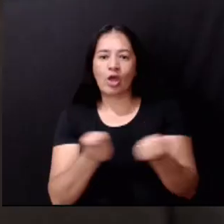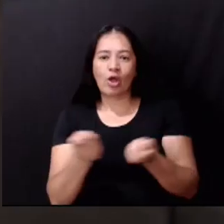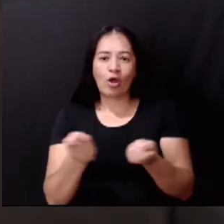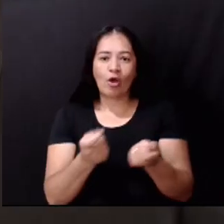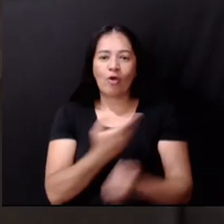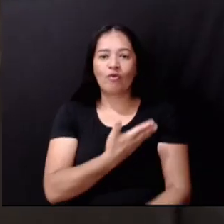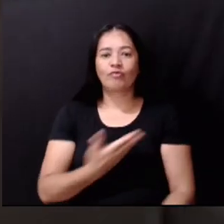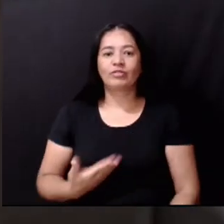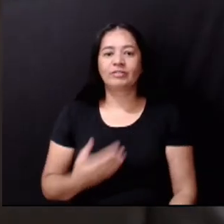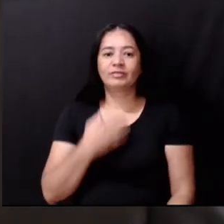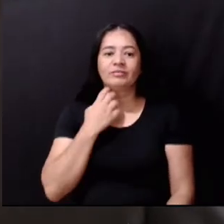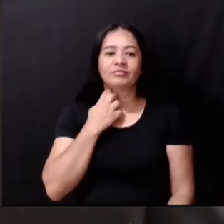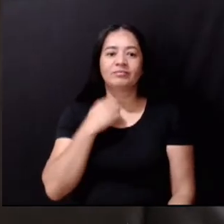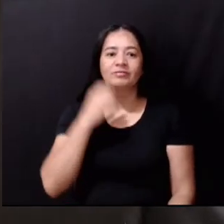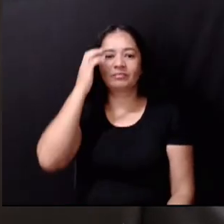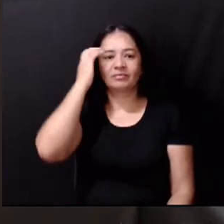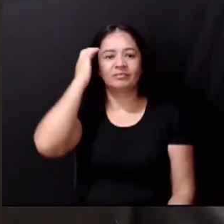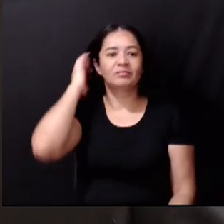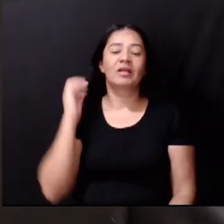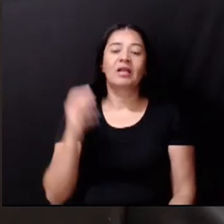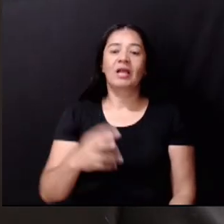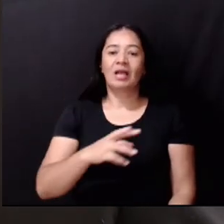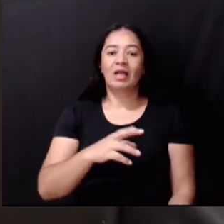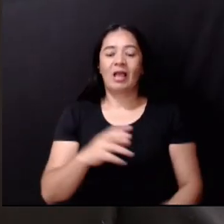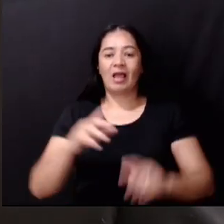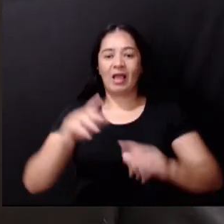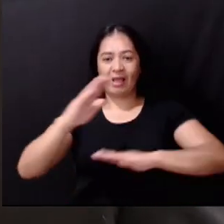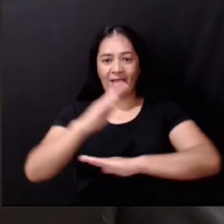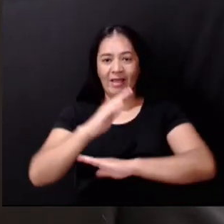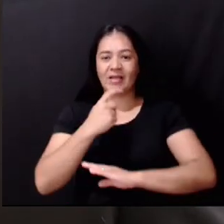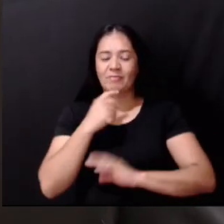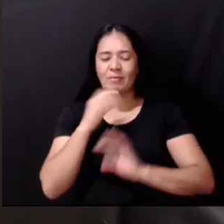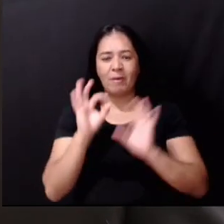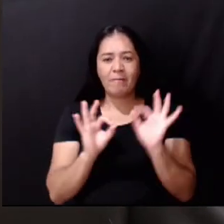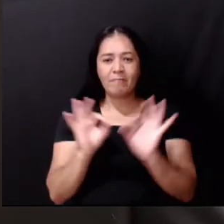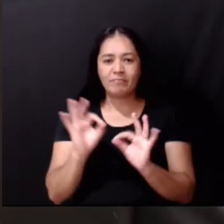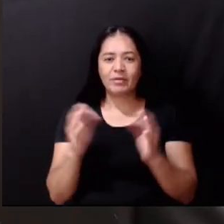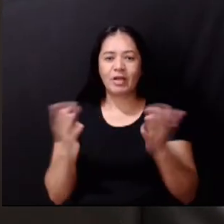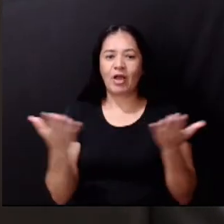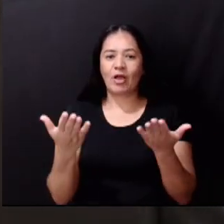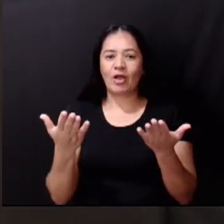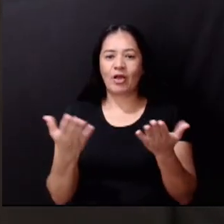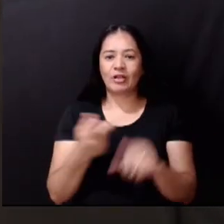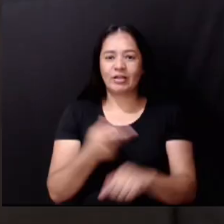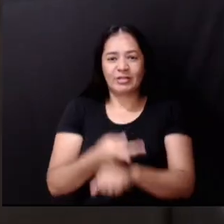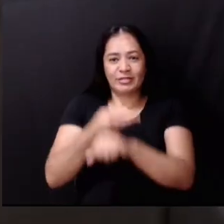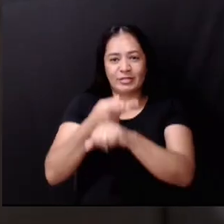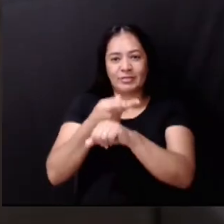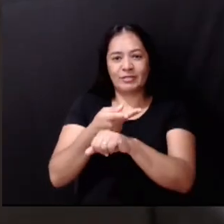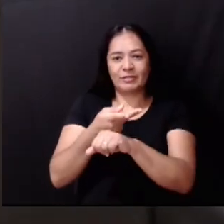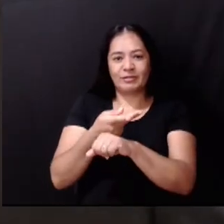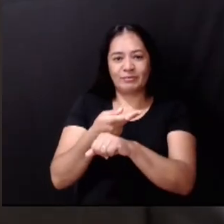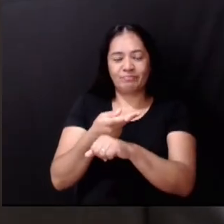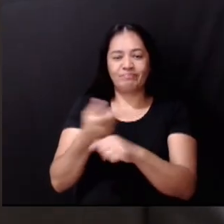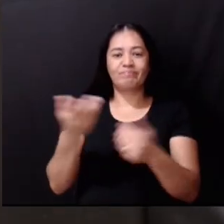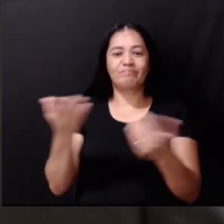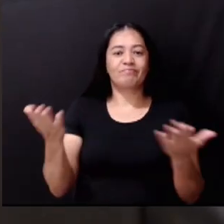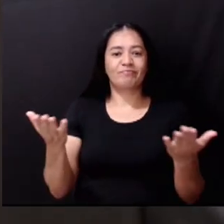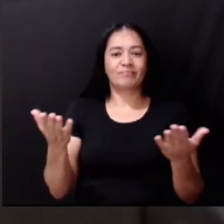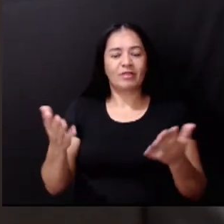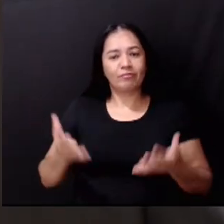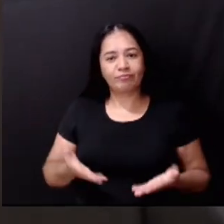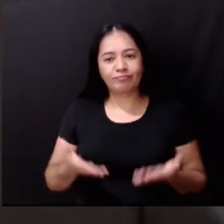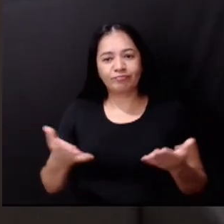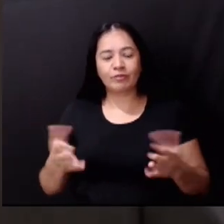se preparou muito para esse momento, para poder receber essa premiação. Então vem engajando a equipe, trabalhando de